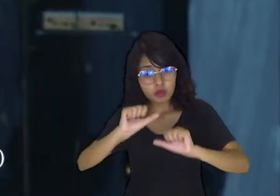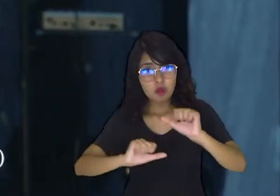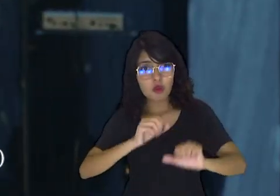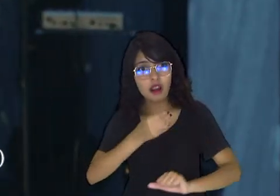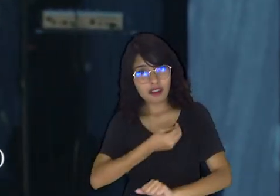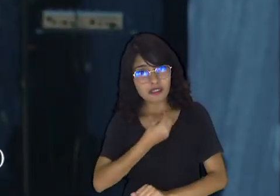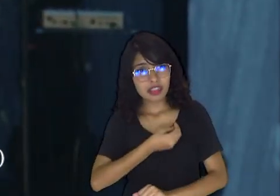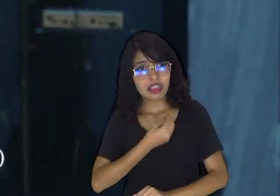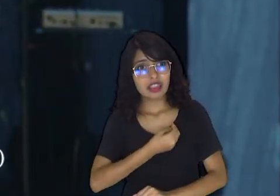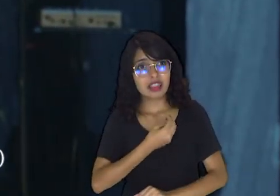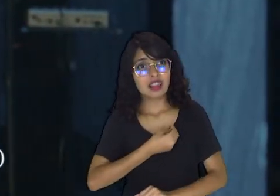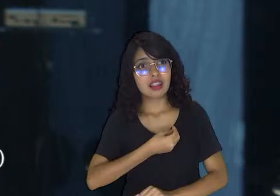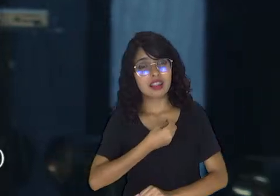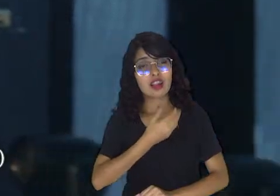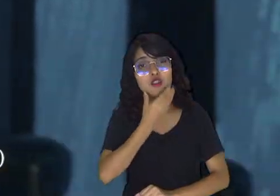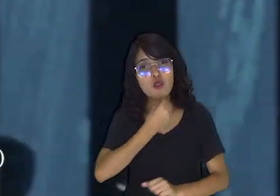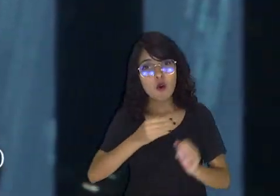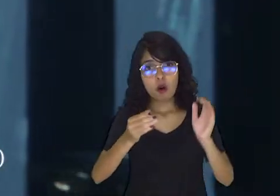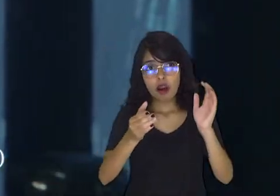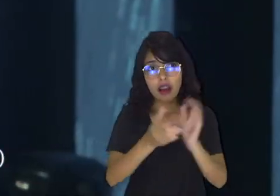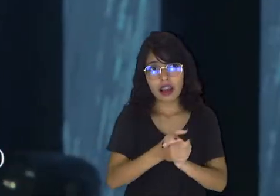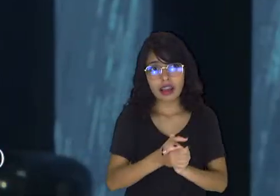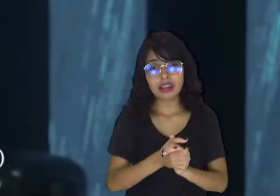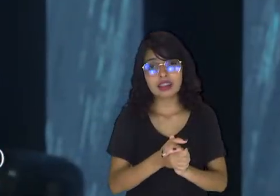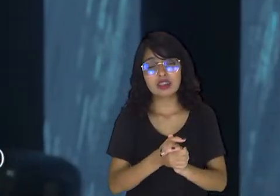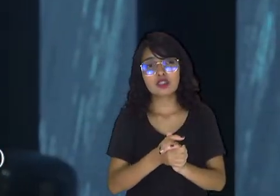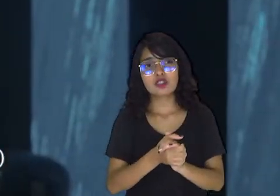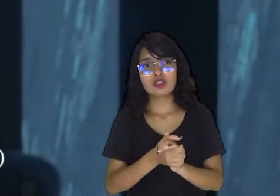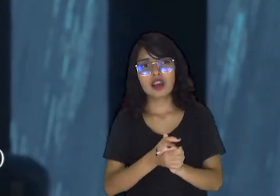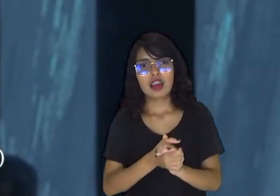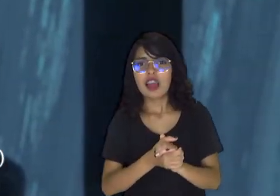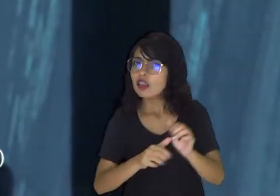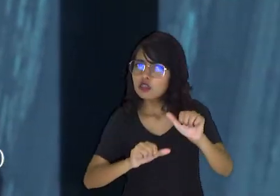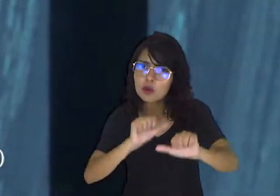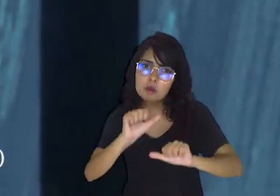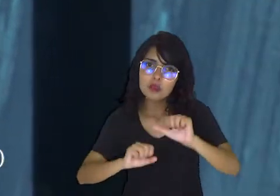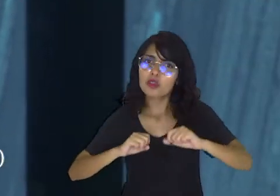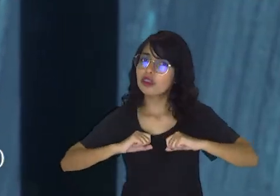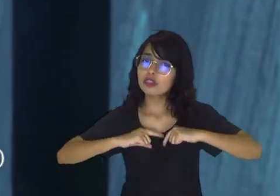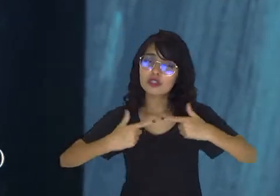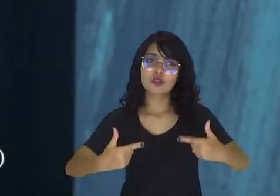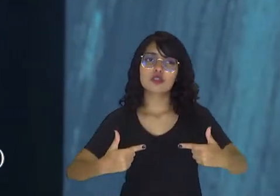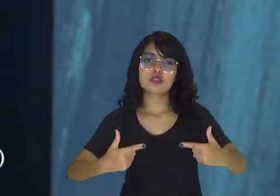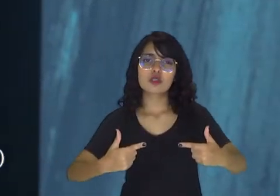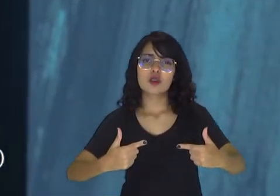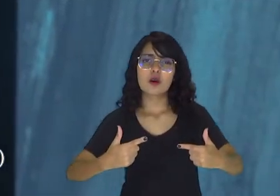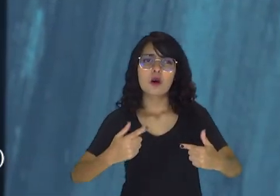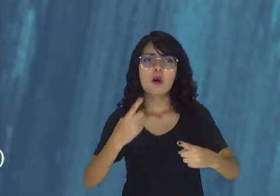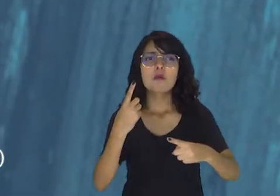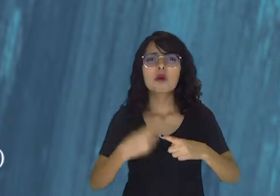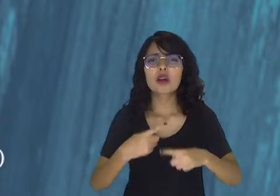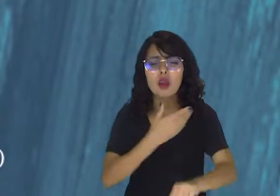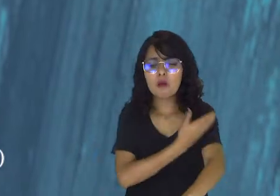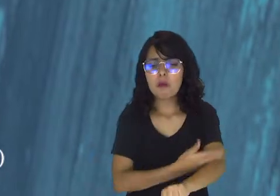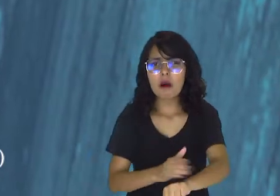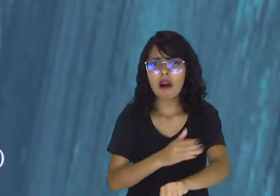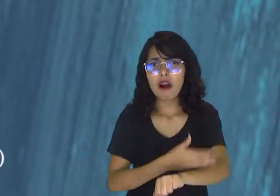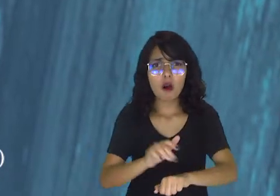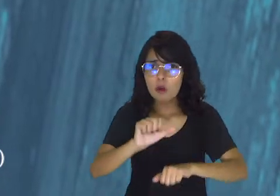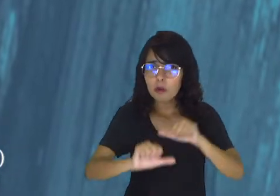e a fé que o Espírito Santo derramou na vida dele mudou práticas. Por que que mudou práticas? Por causa da